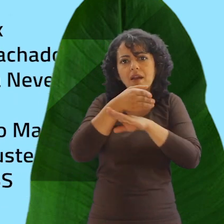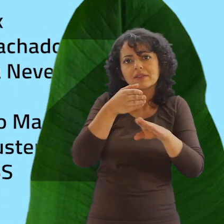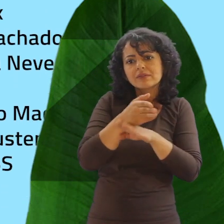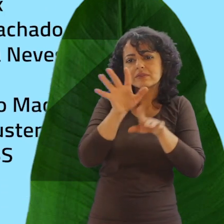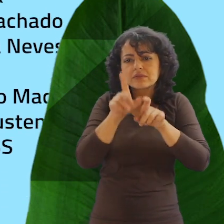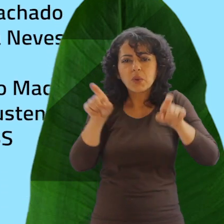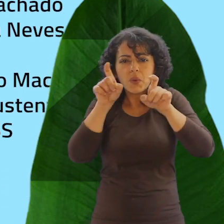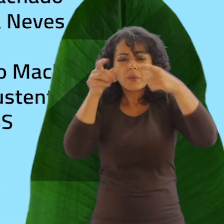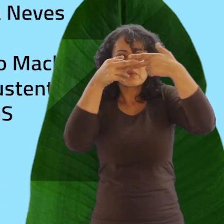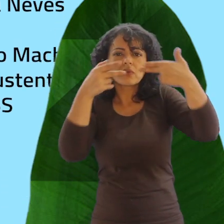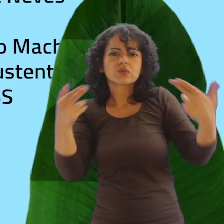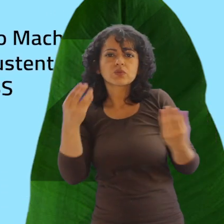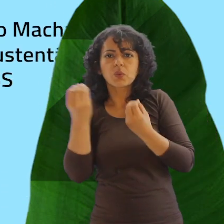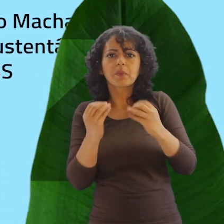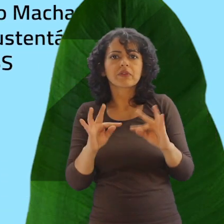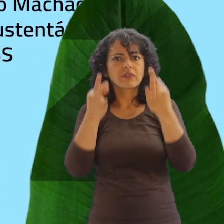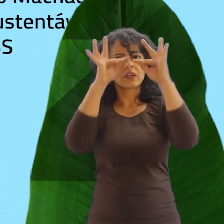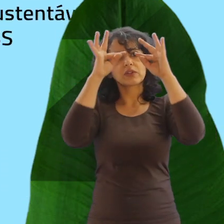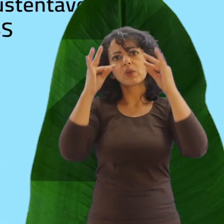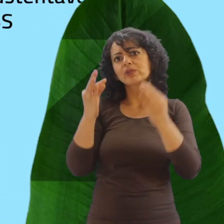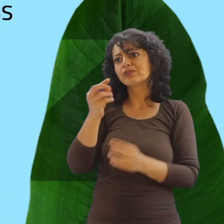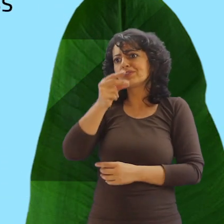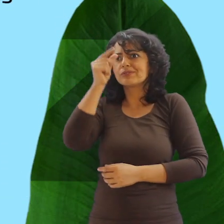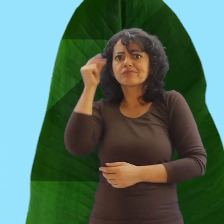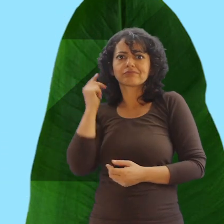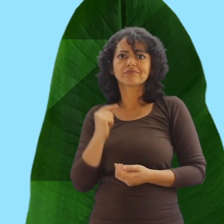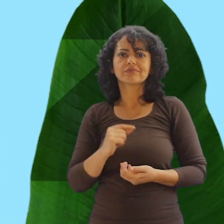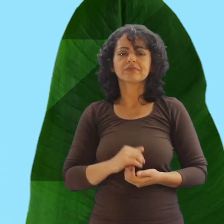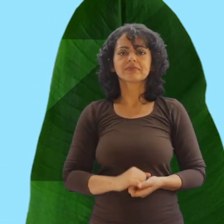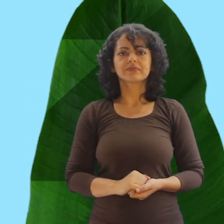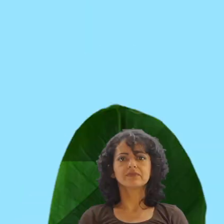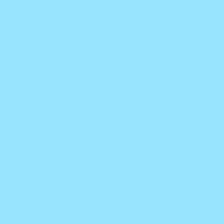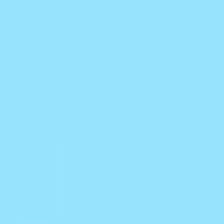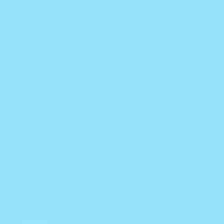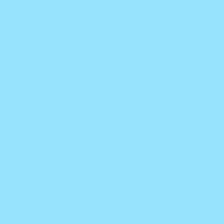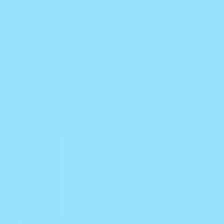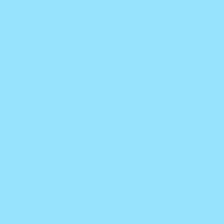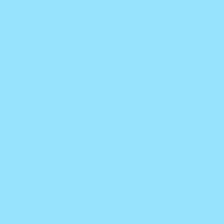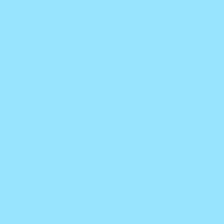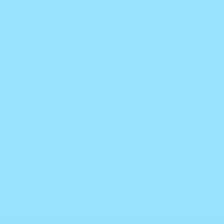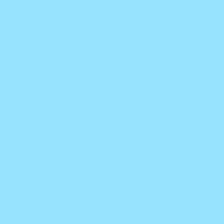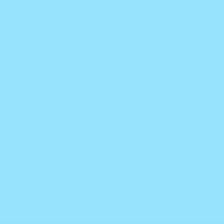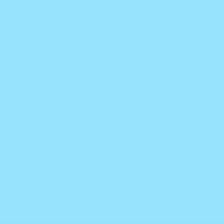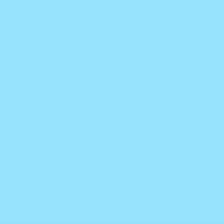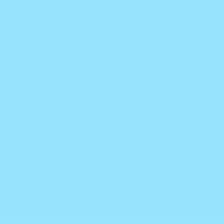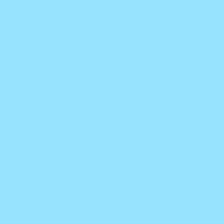do acesso ao hardware, o debate de como as tecnologias são obsoletas.